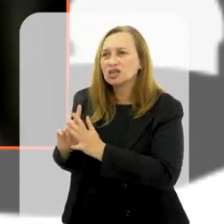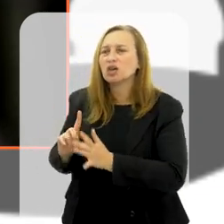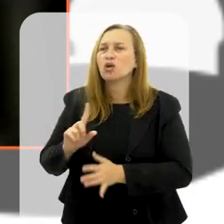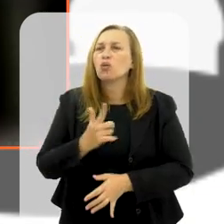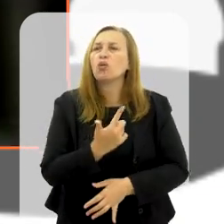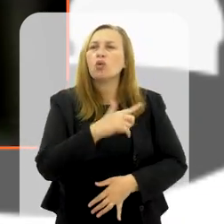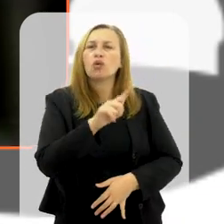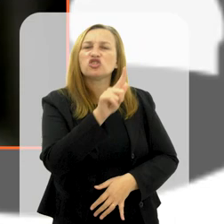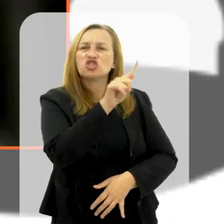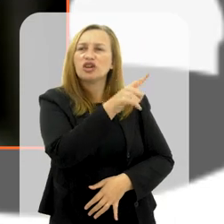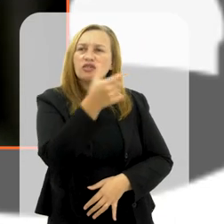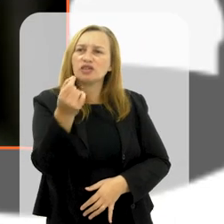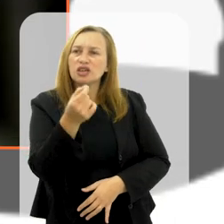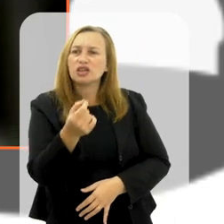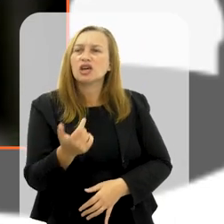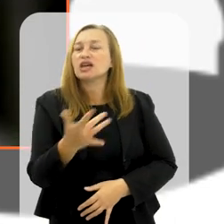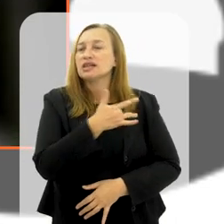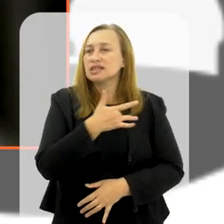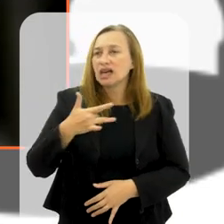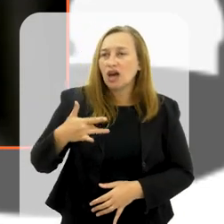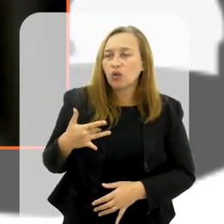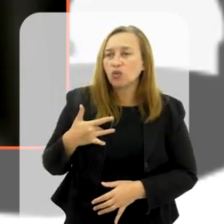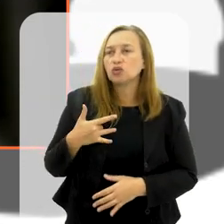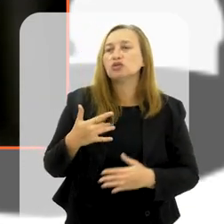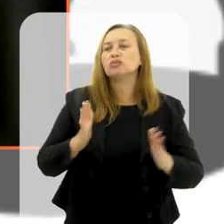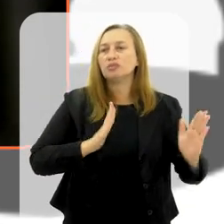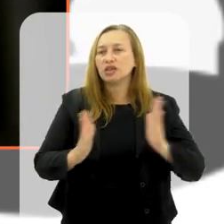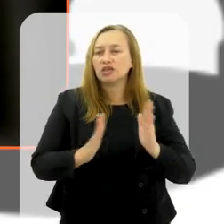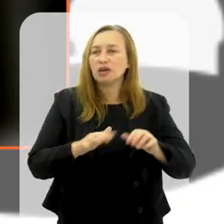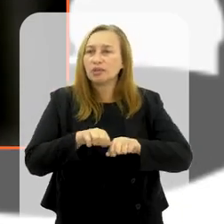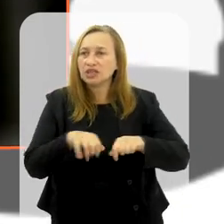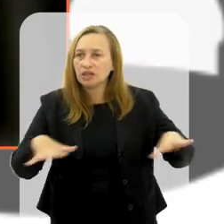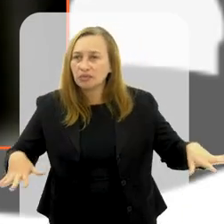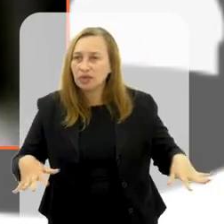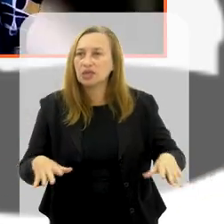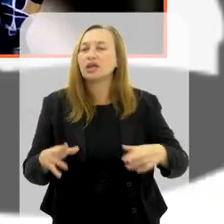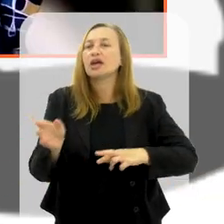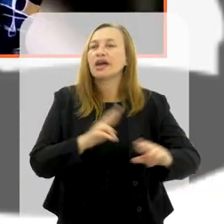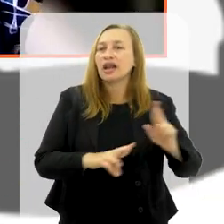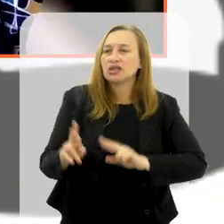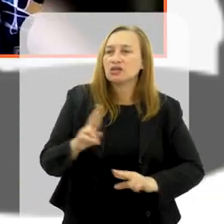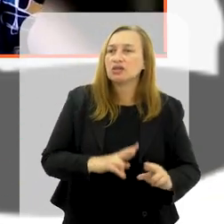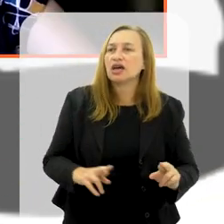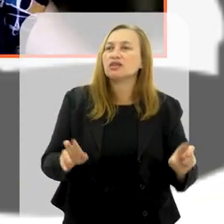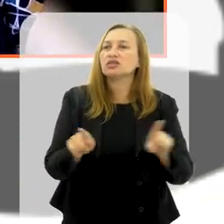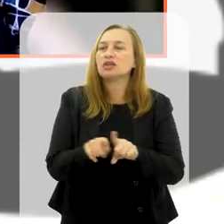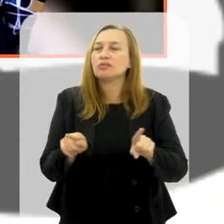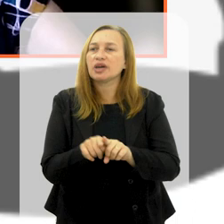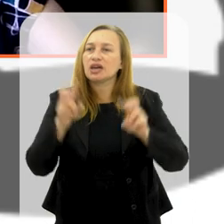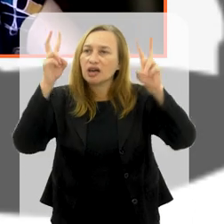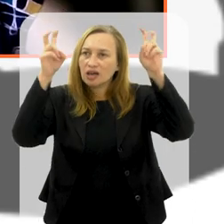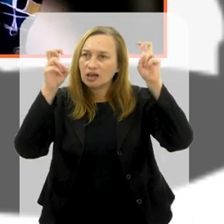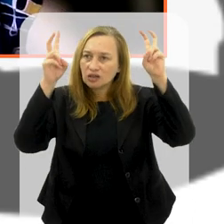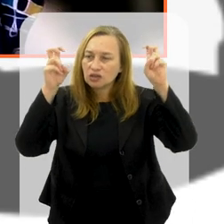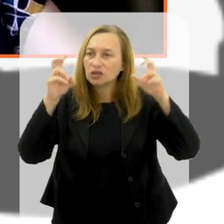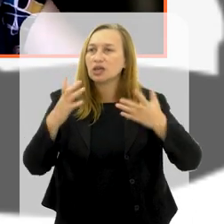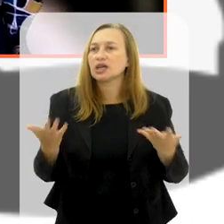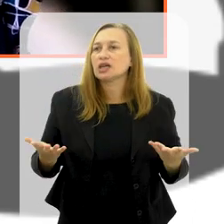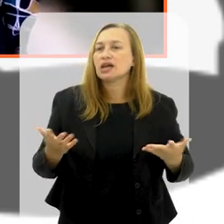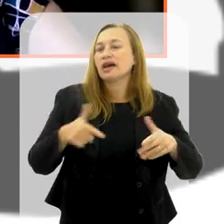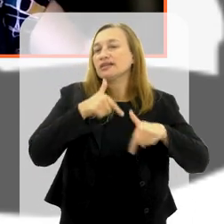outros G20, a questão da saúde no tempo da pandemia, questões relacionadas por